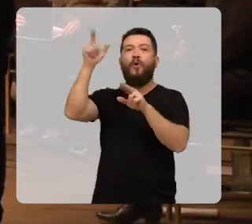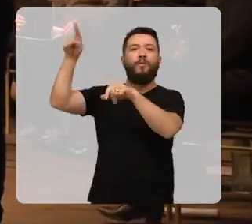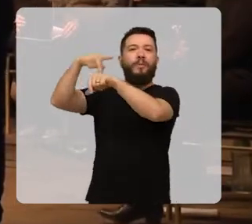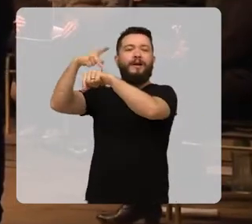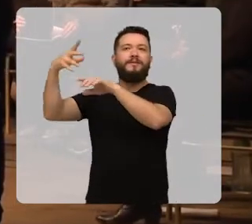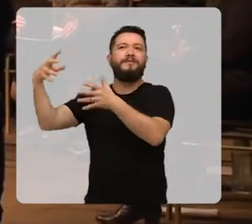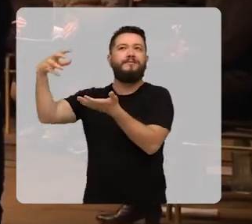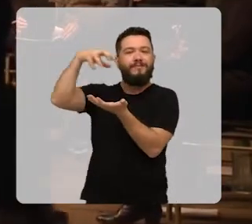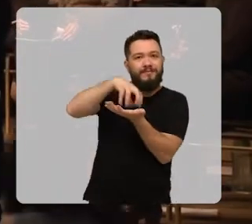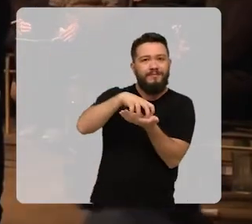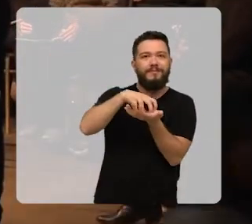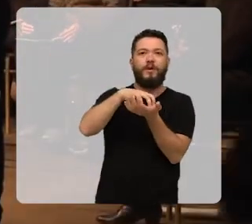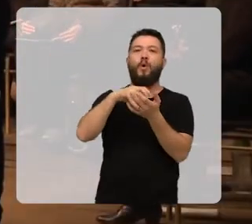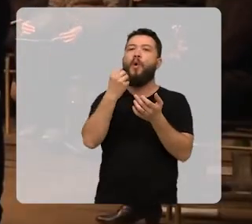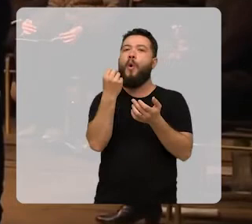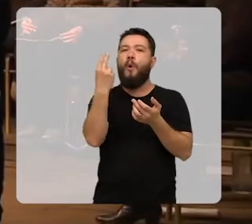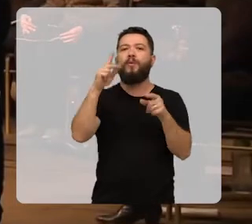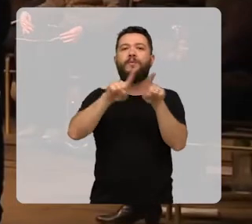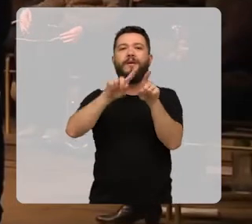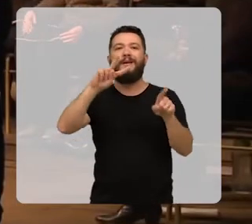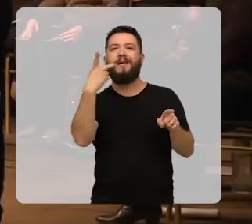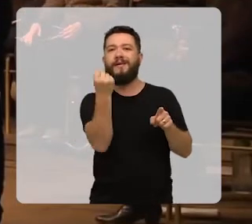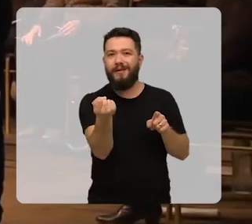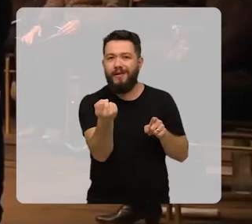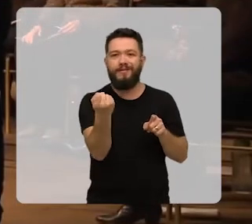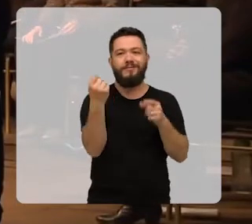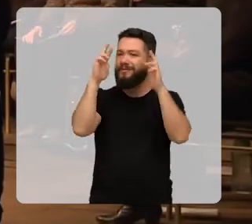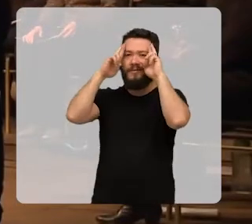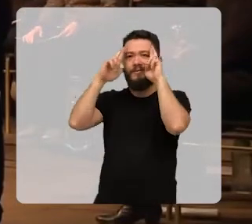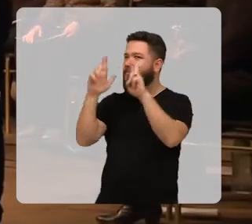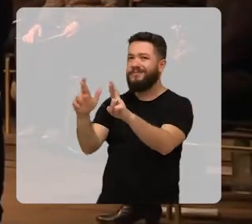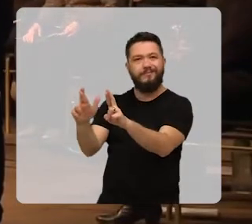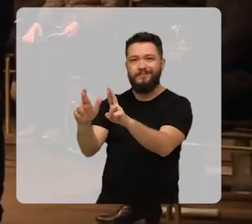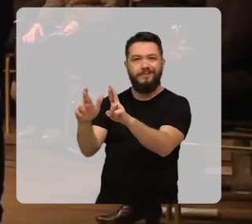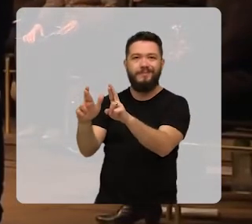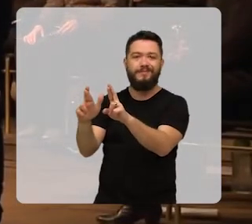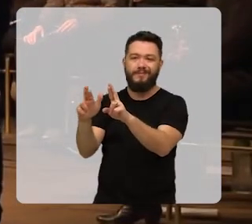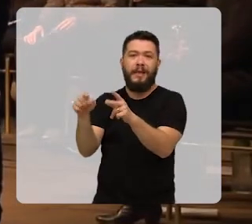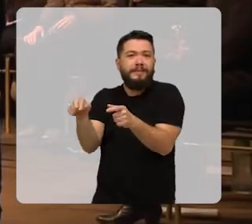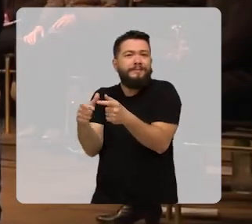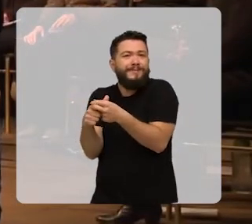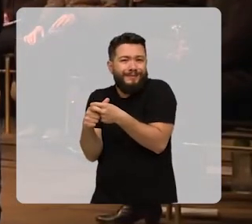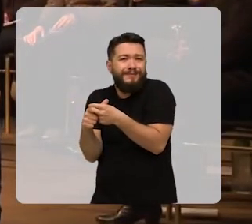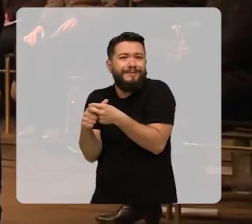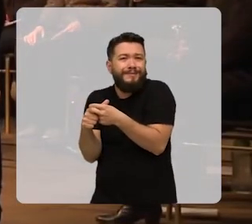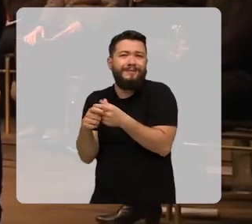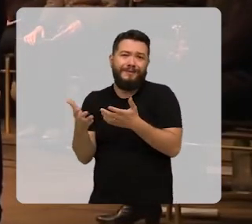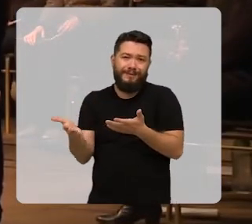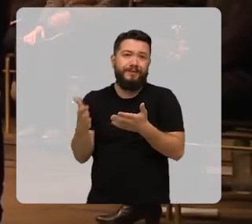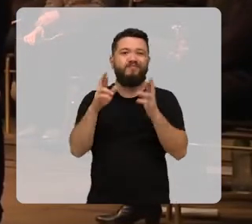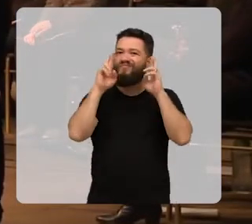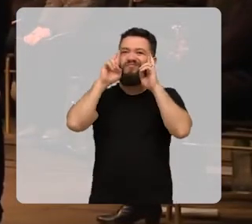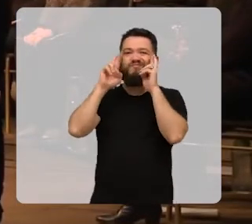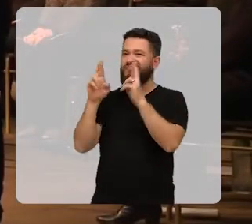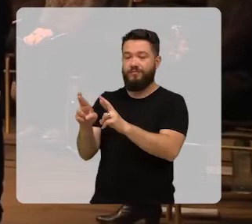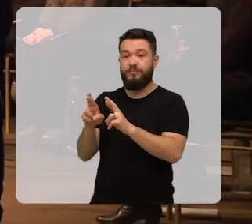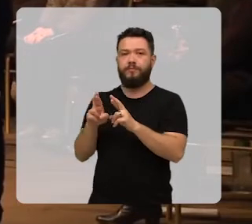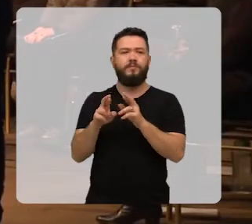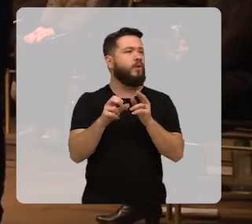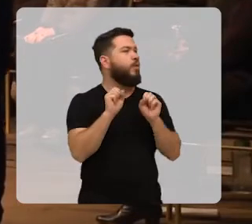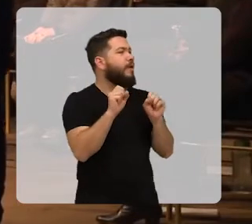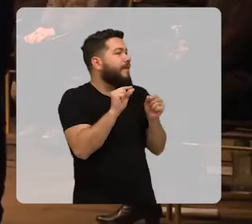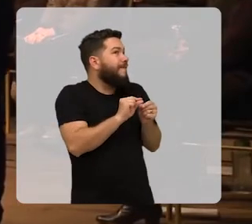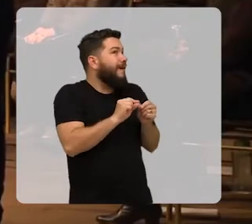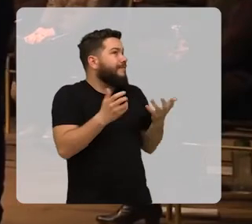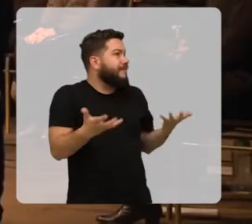homossexuais enfim das minorias o que nós podemos fazer sobre isso e a segunda pergunta então